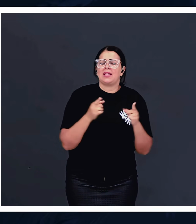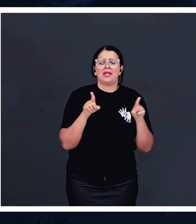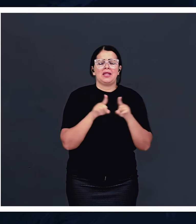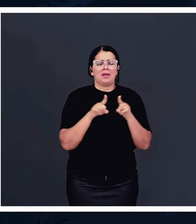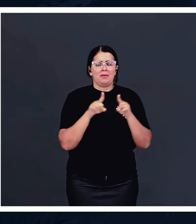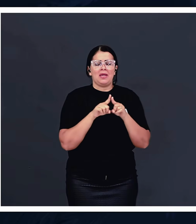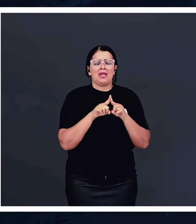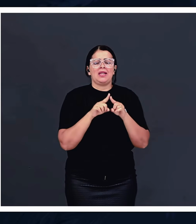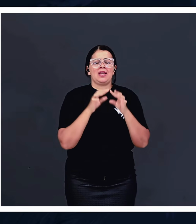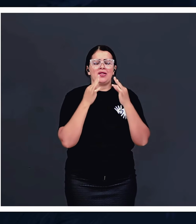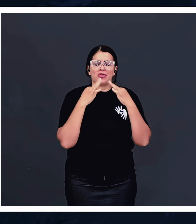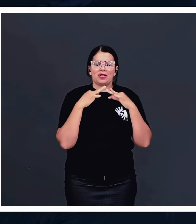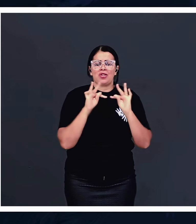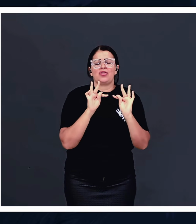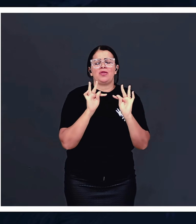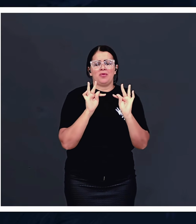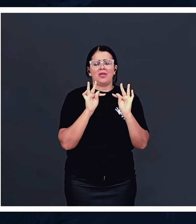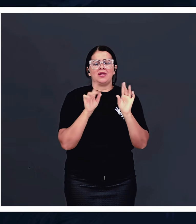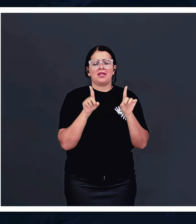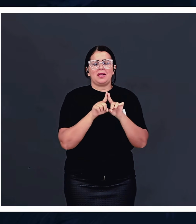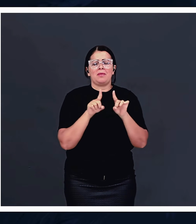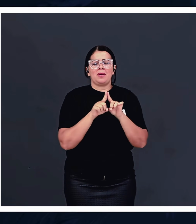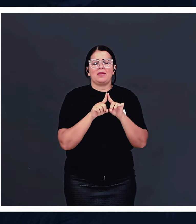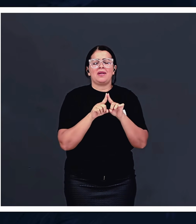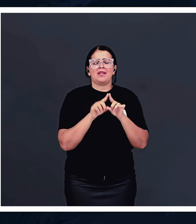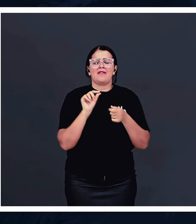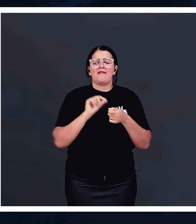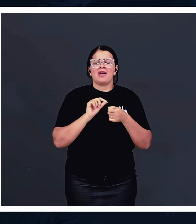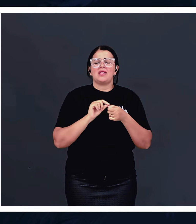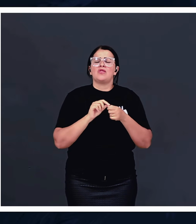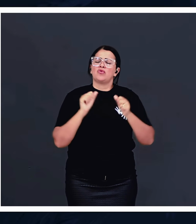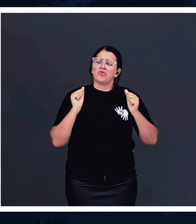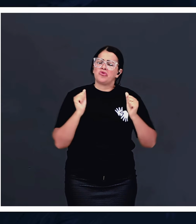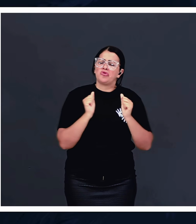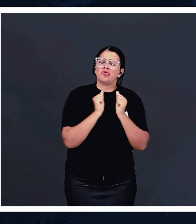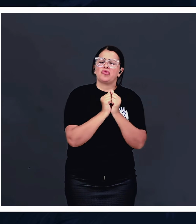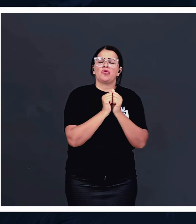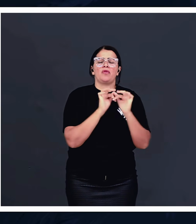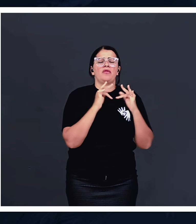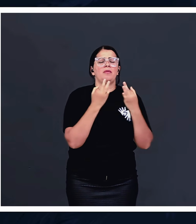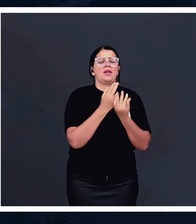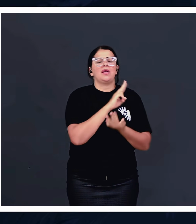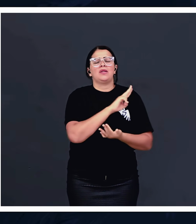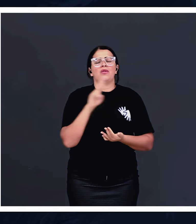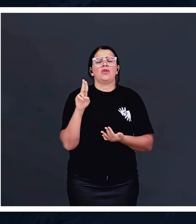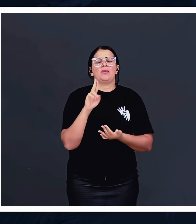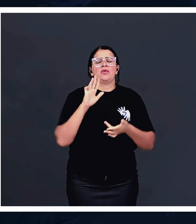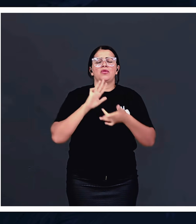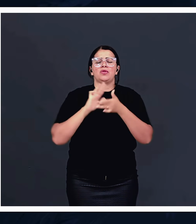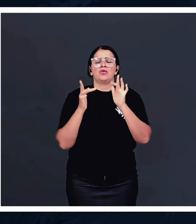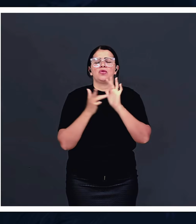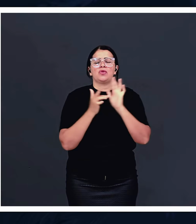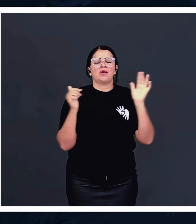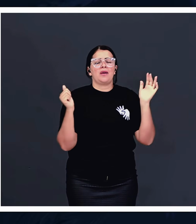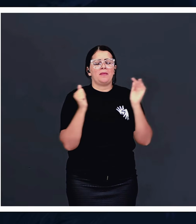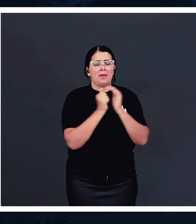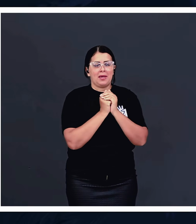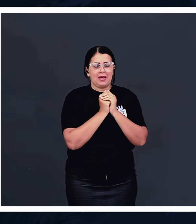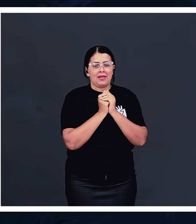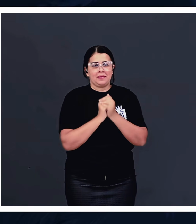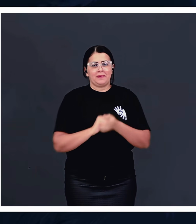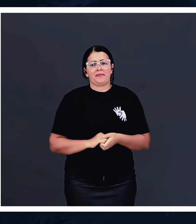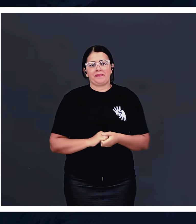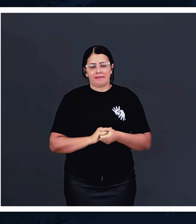das testemunhas, para que eles cumpram isso, junto com os pais. Em nome de Jesus, amém